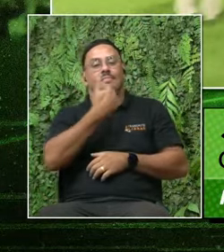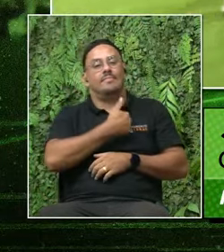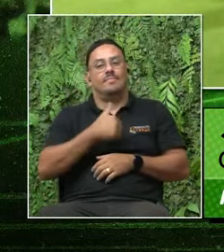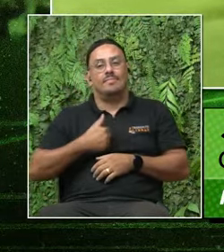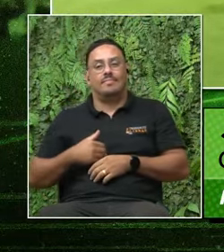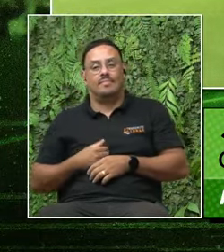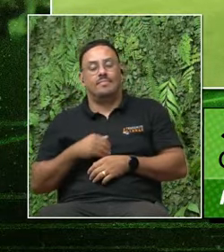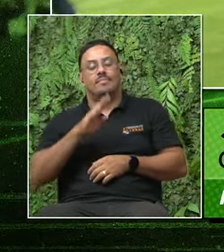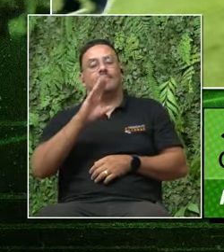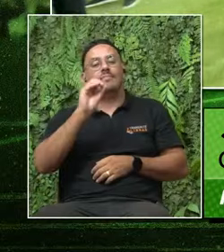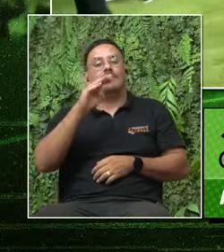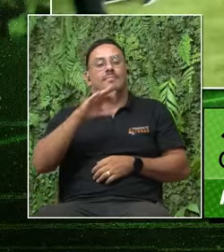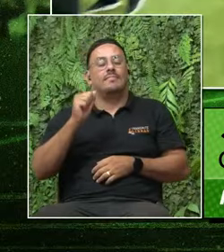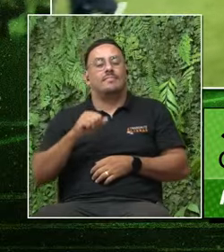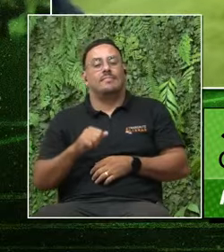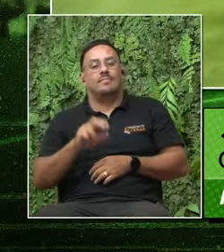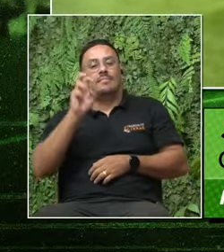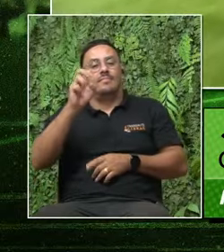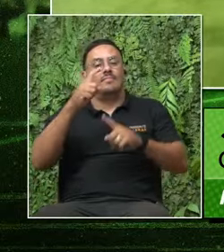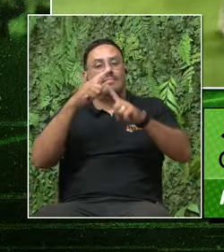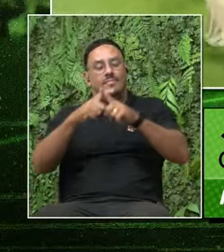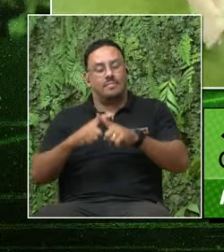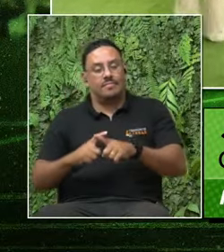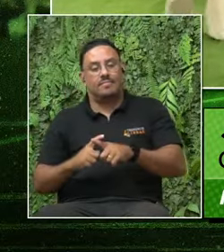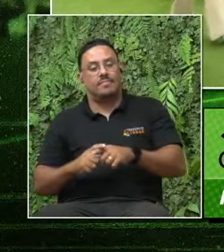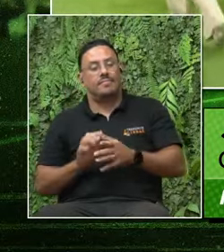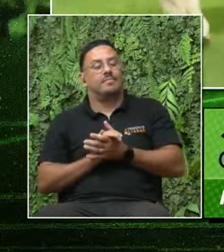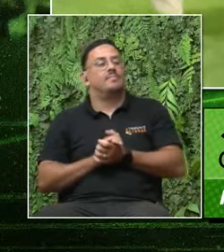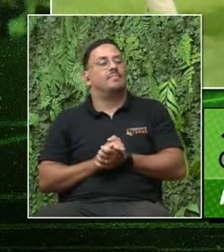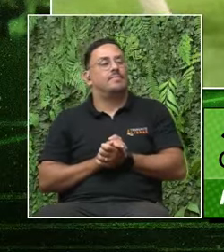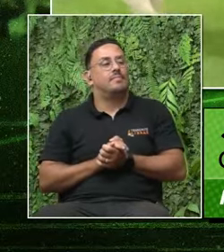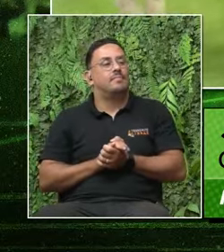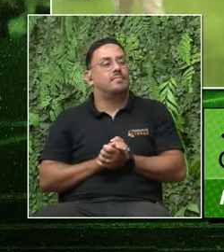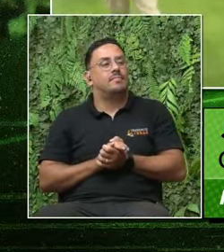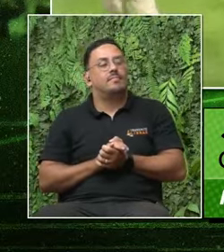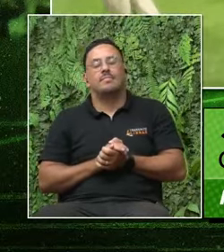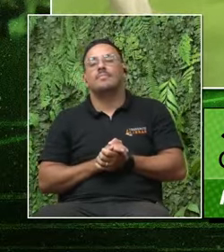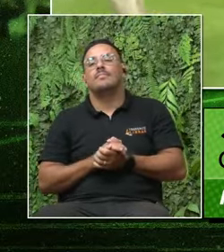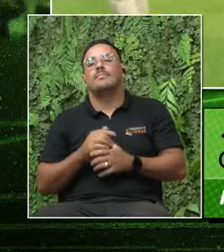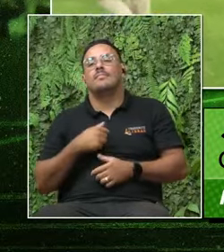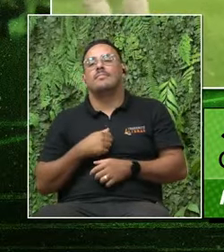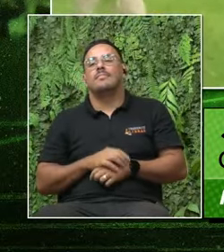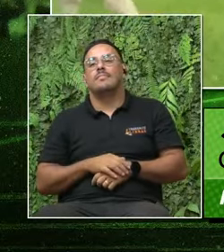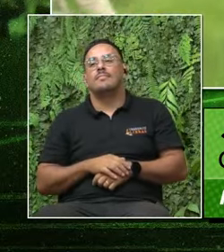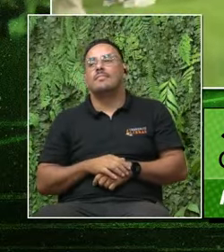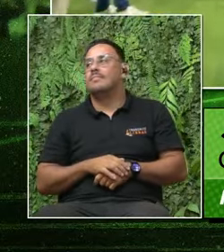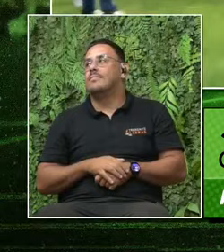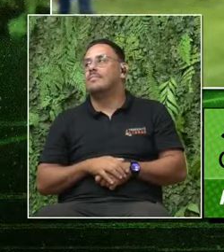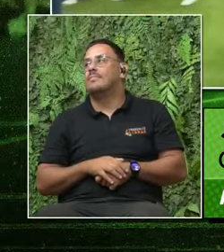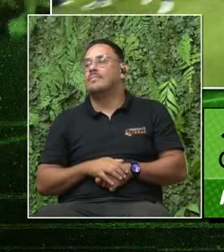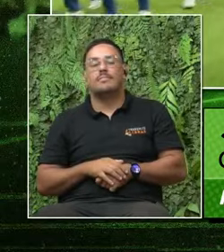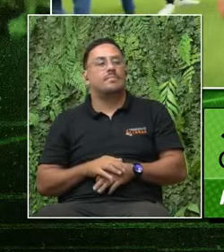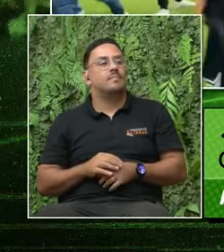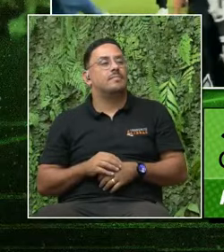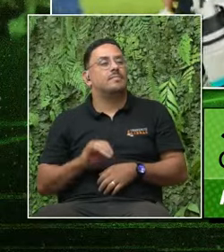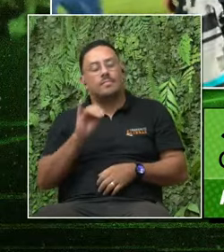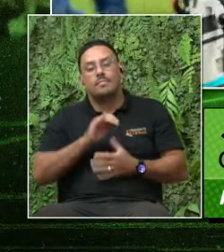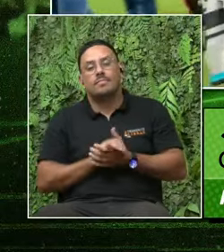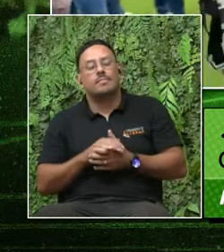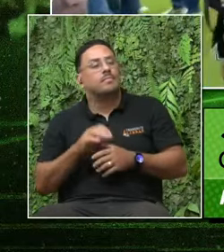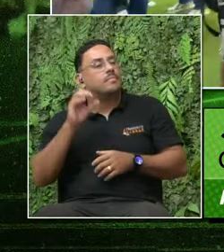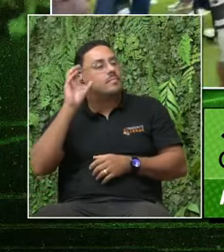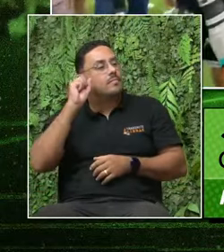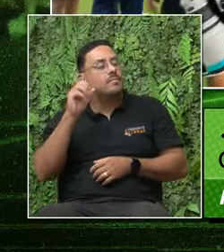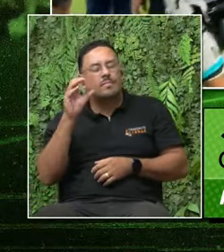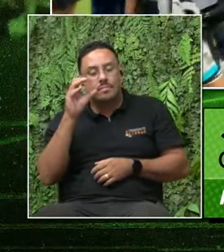grande bomba aí ó Benta campeão hein madeira o ídolo Oi vamos